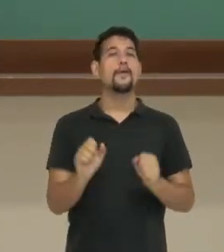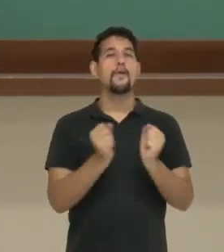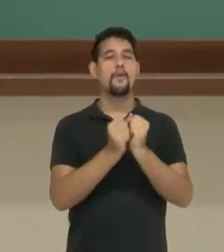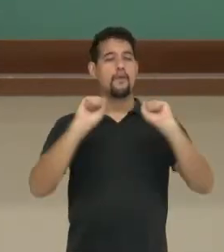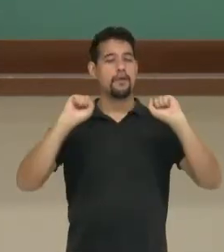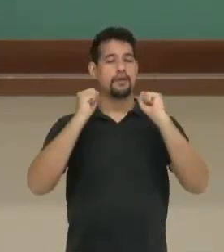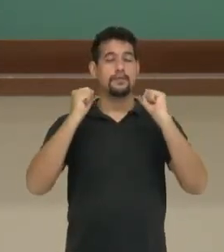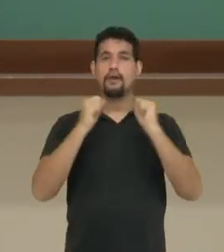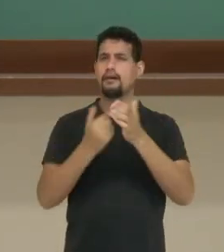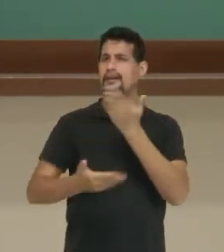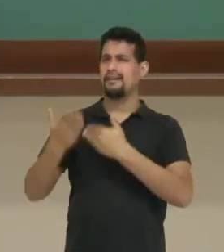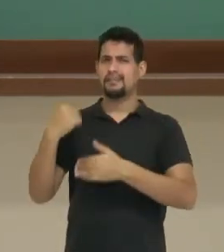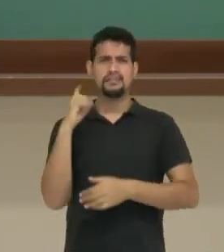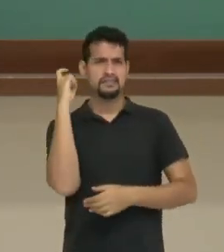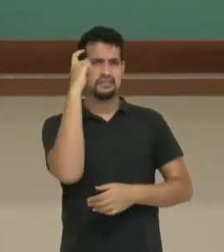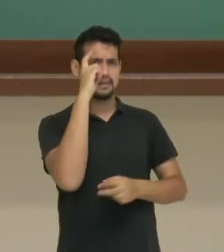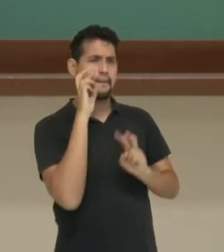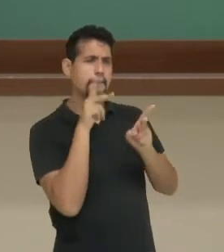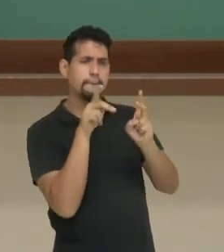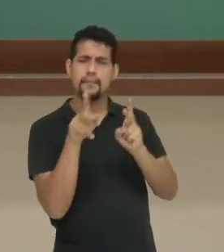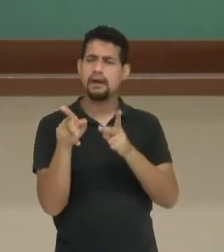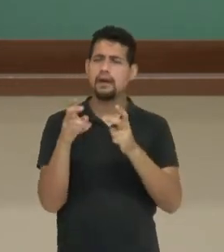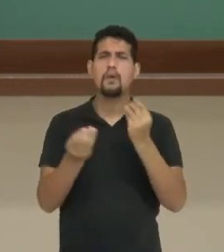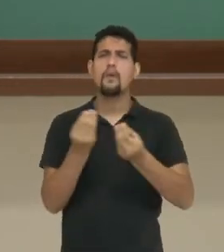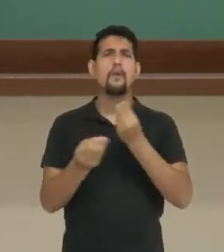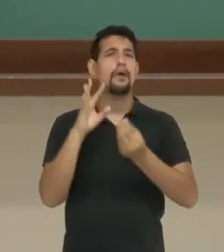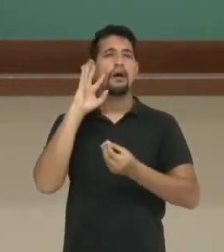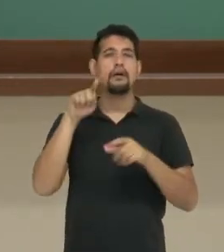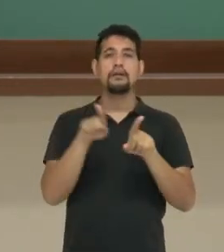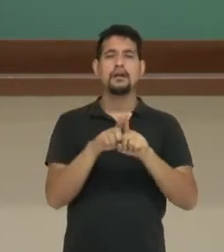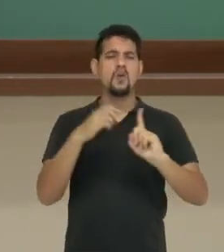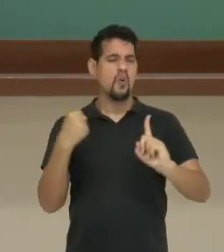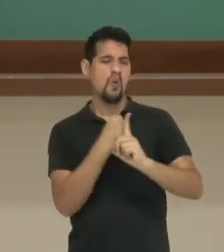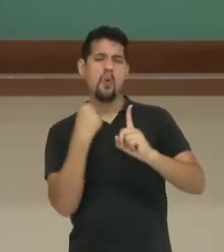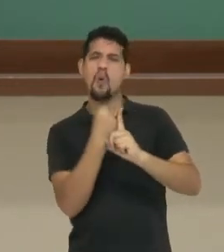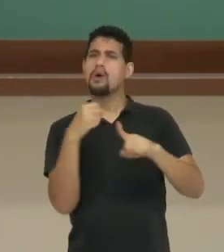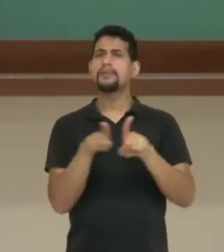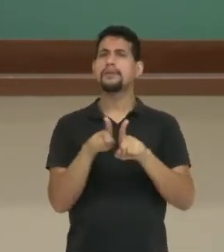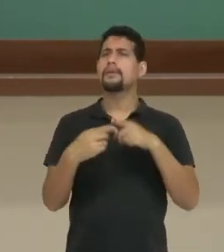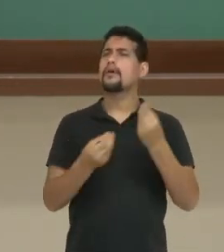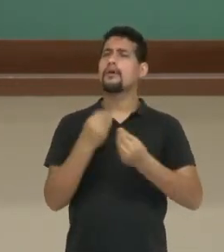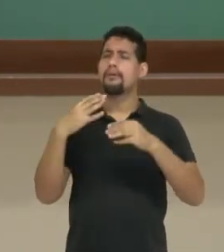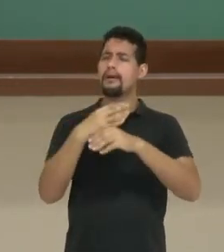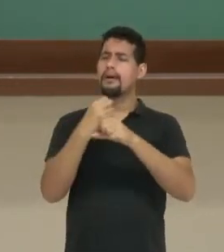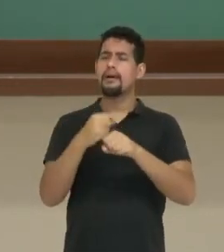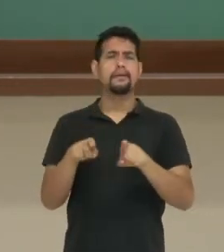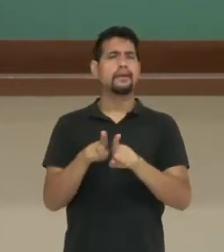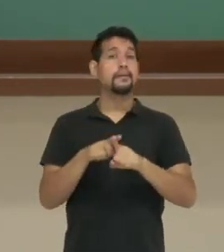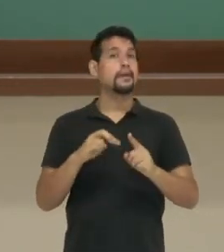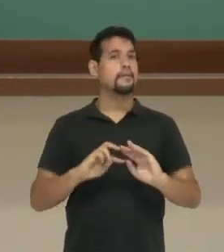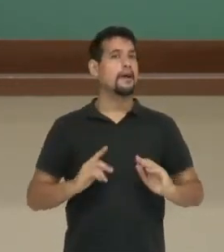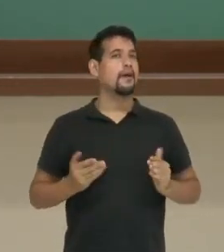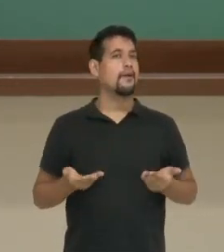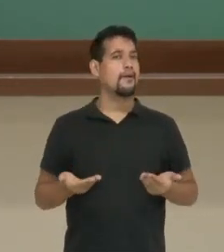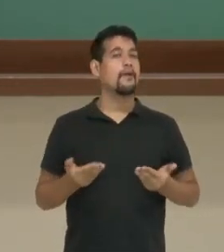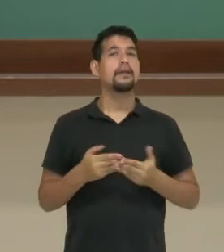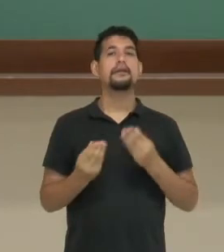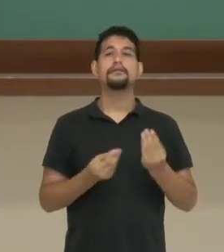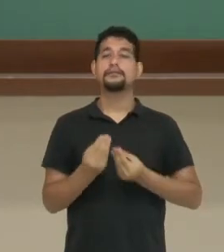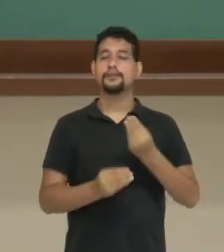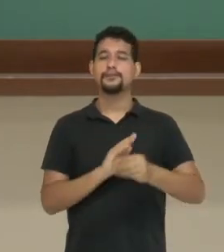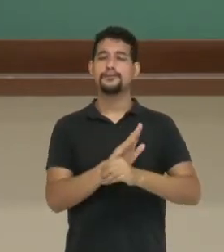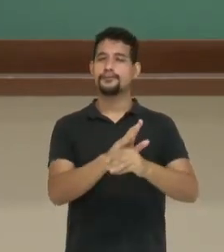se antes era difícil perceber como foi desferido o golpe, pontuar, né? Agora, com o auxílio